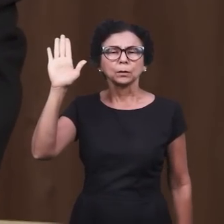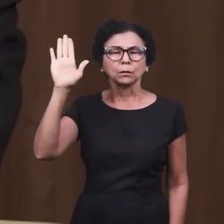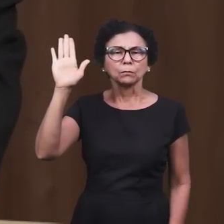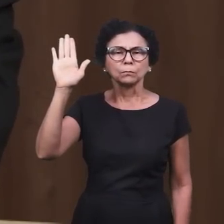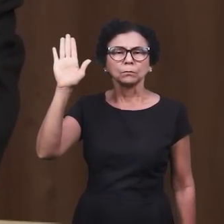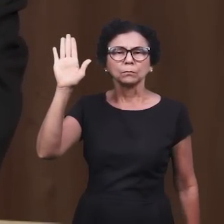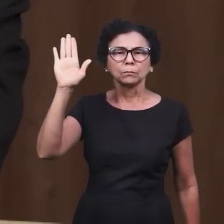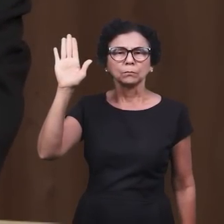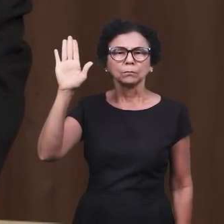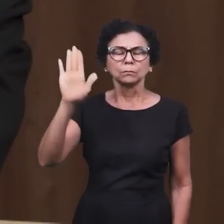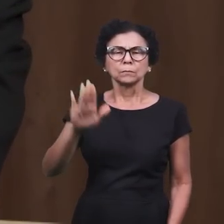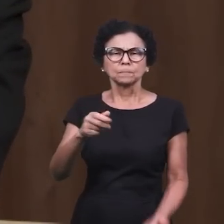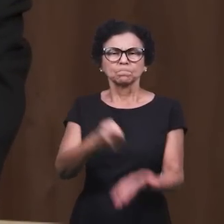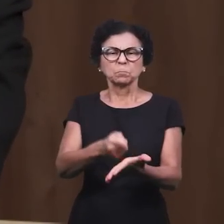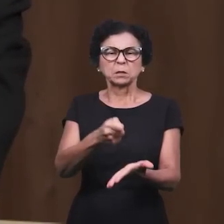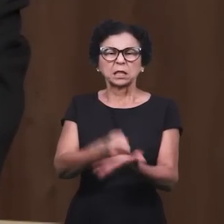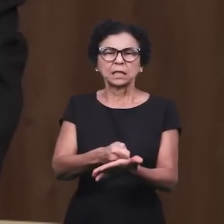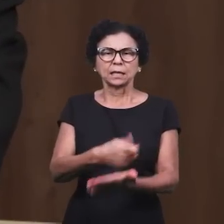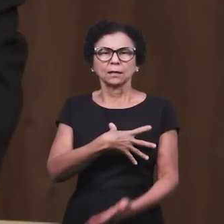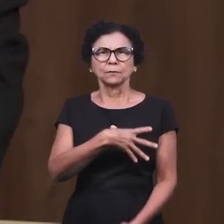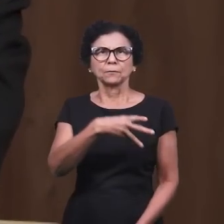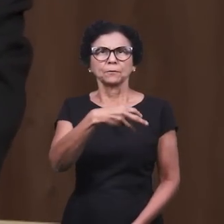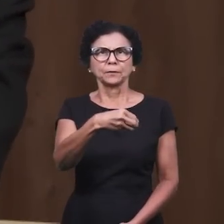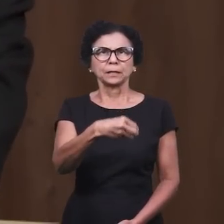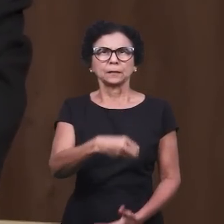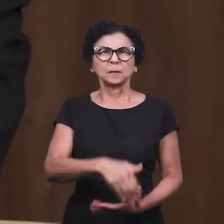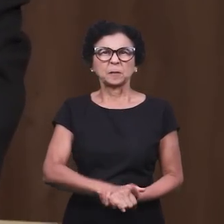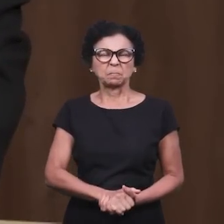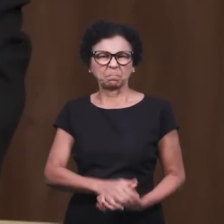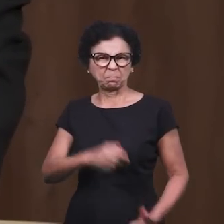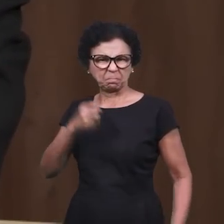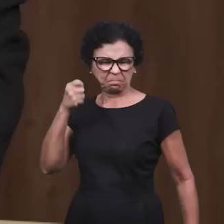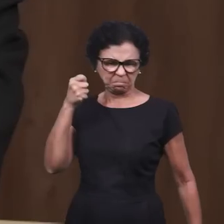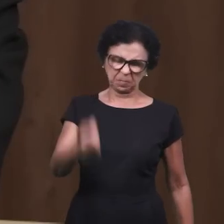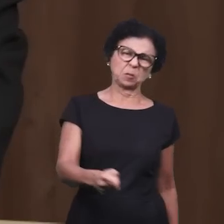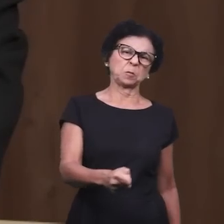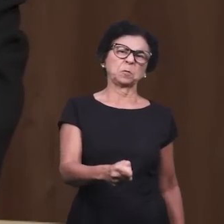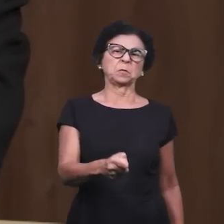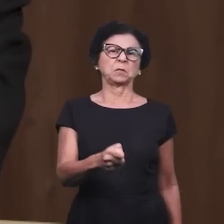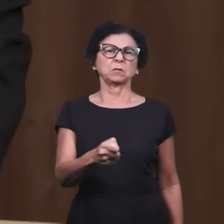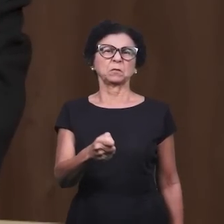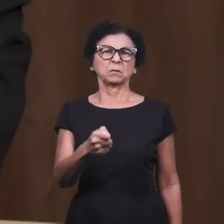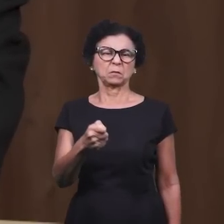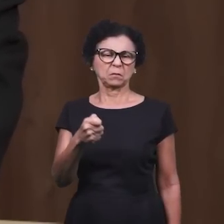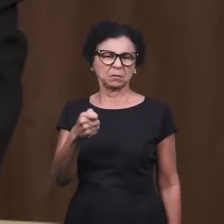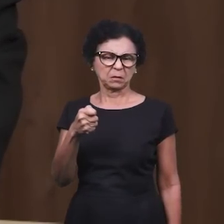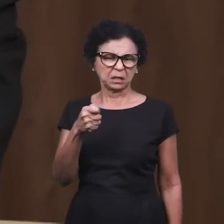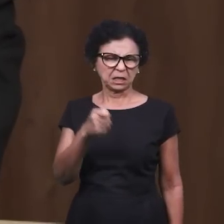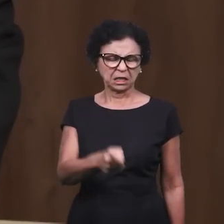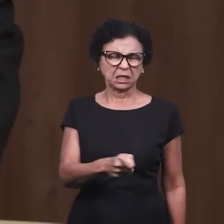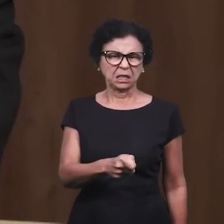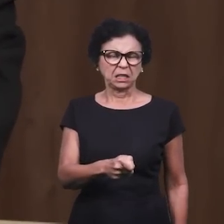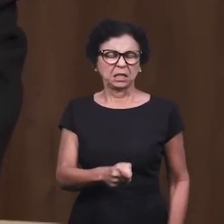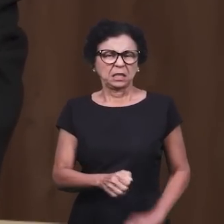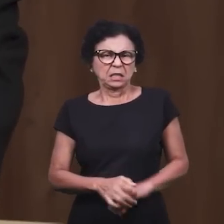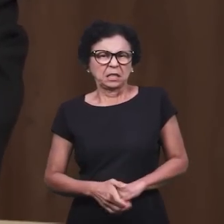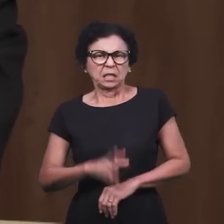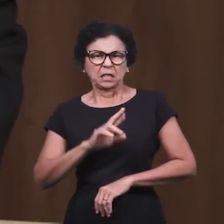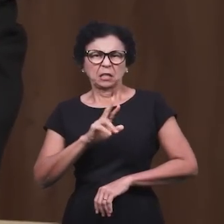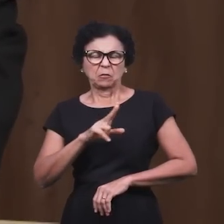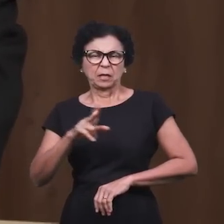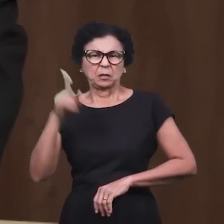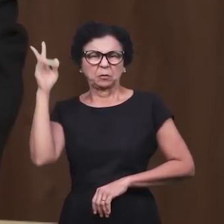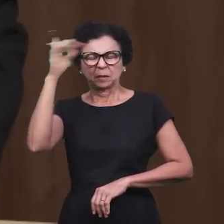a ferro e fogo, proíbe tudo, aquela coisa, um evangelho pesado, que excede ao espírito.